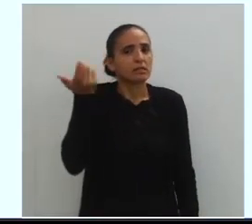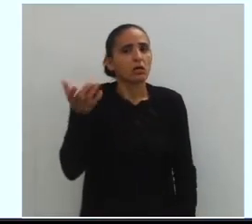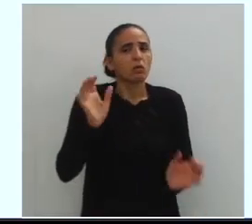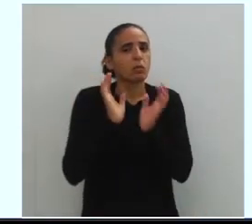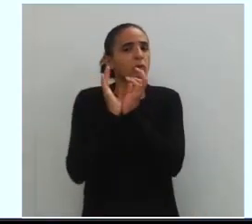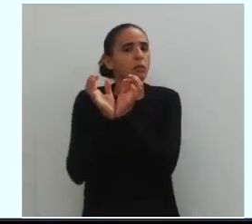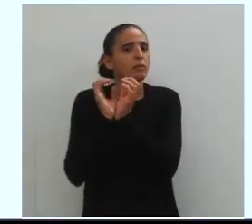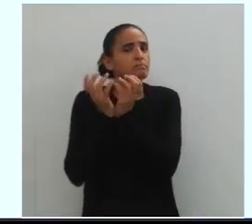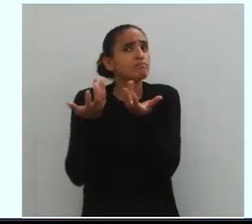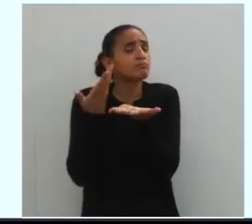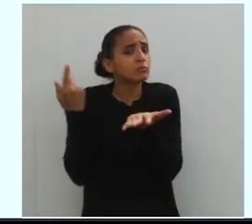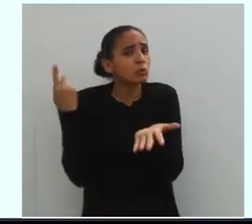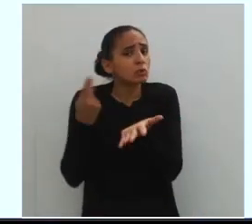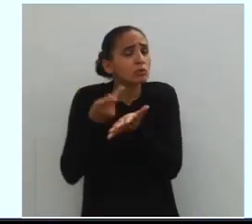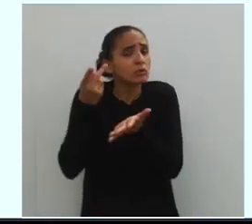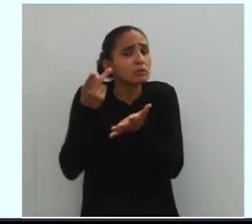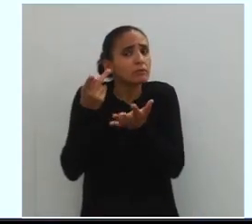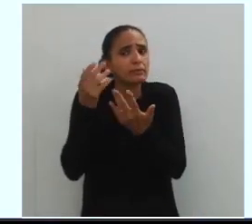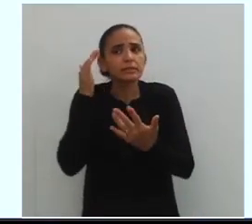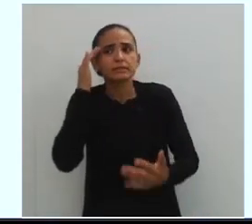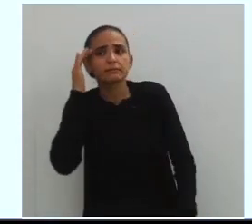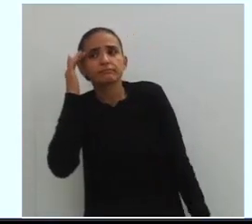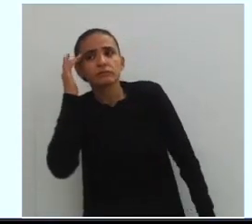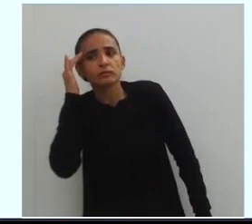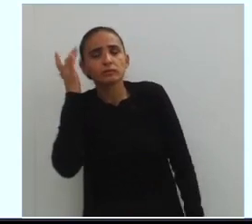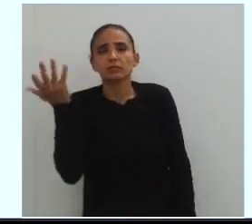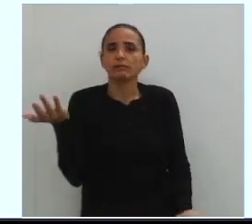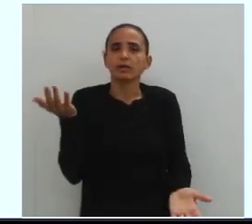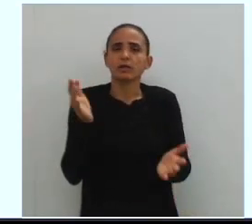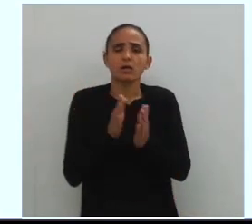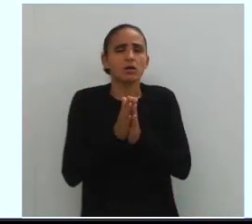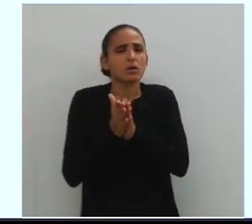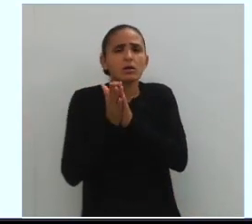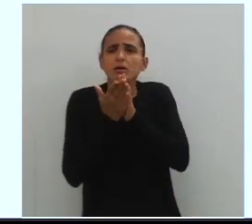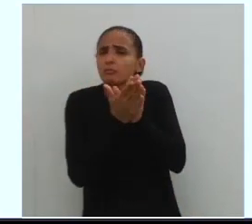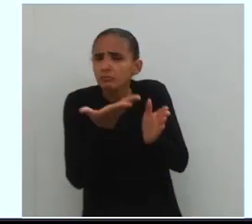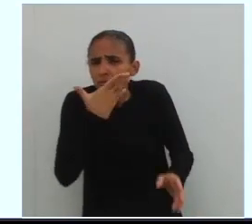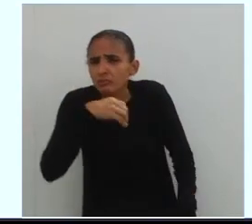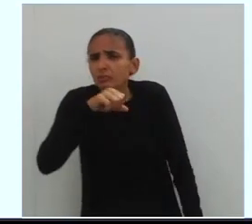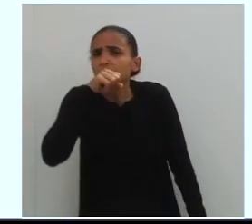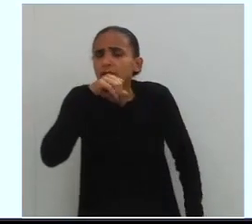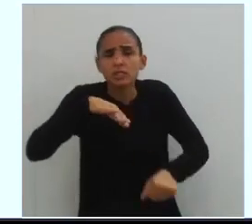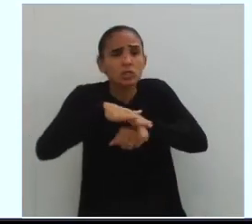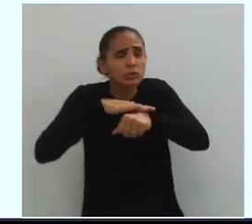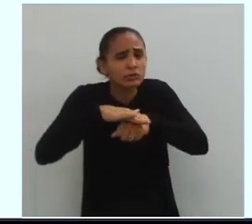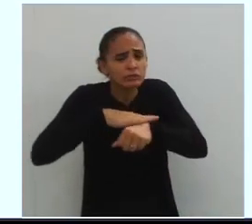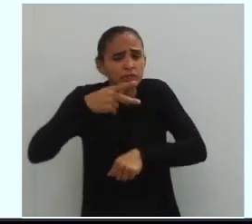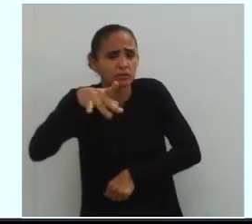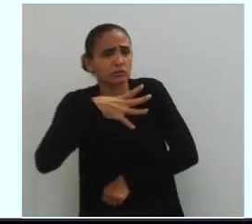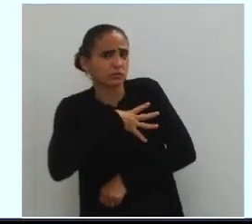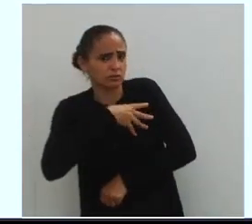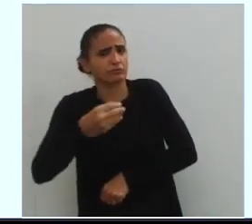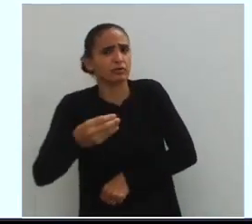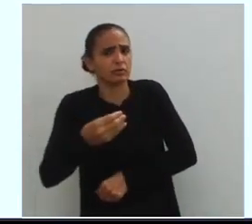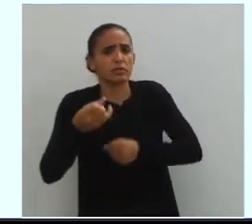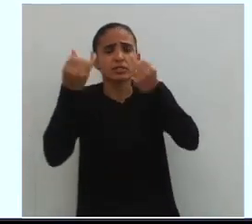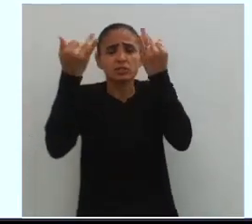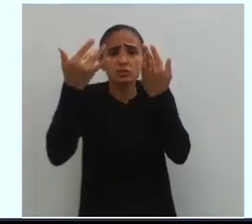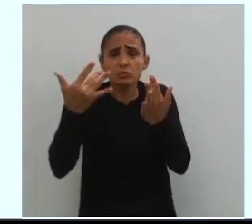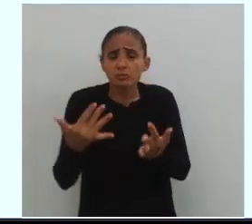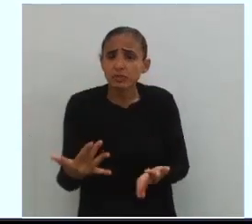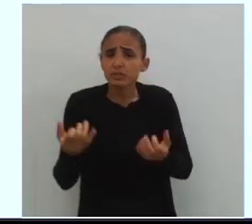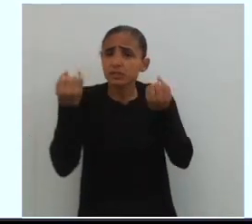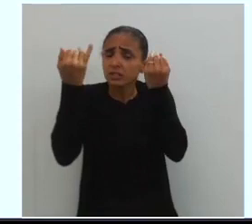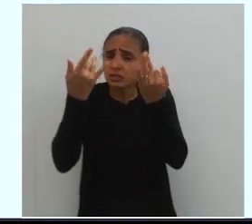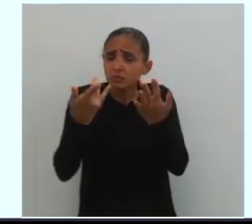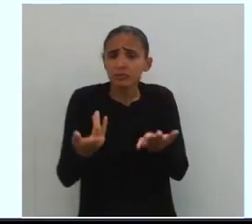sobre isso e têm que conversar entre si. Pais, converse com seus filhos em relação ao